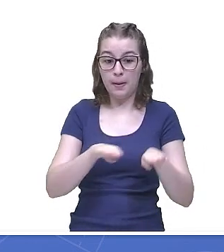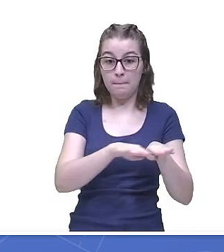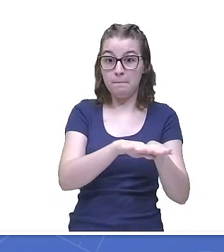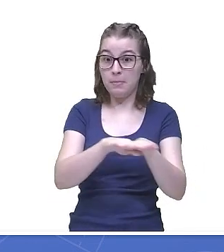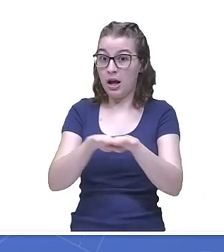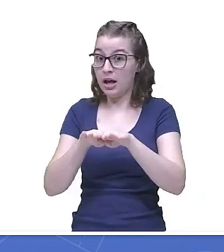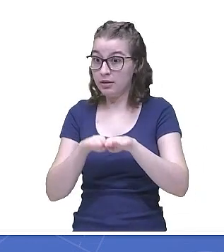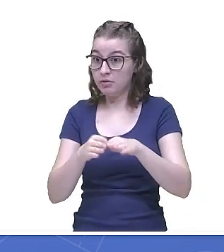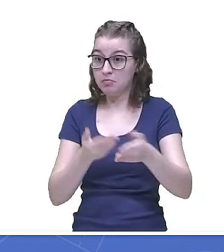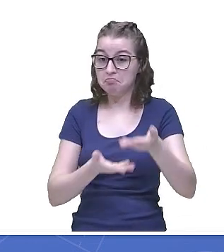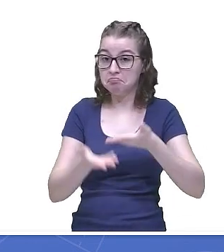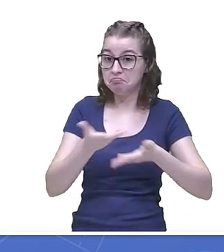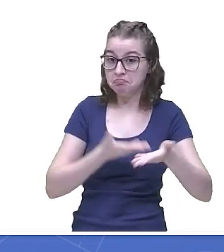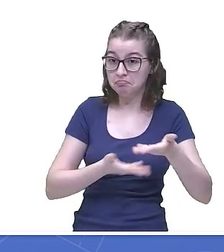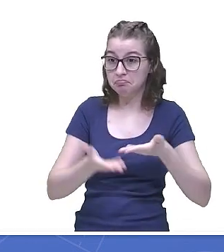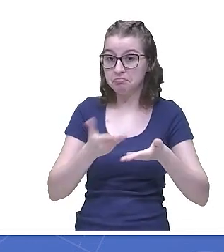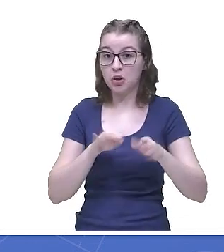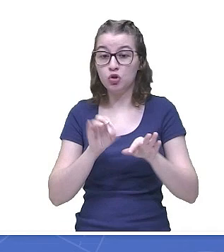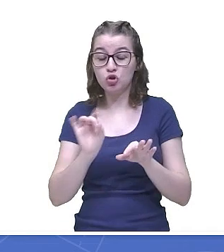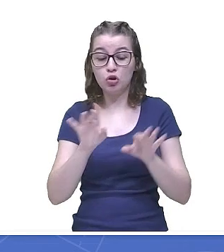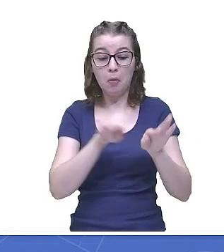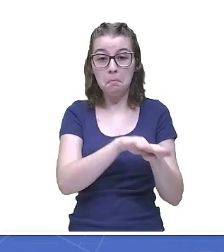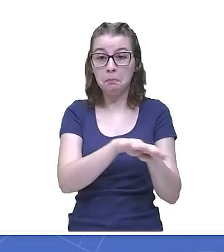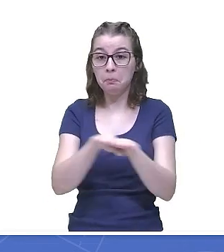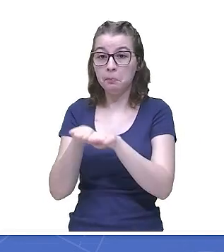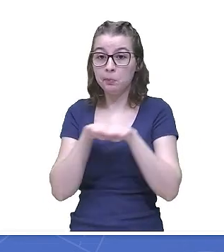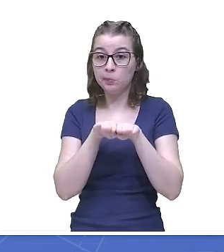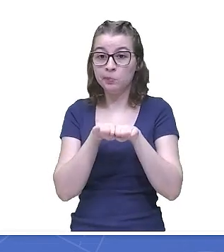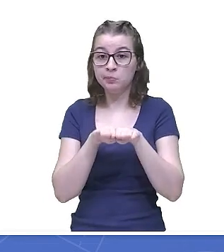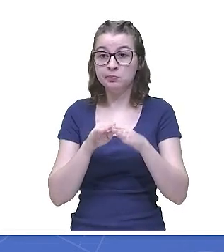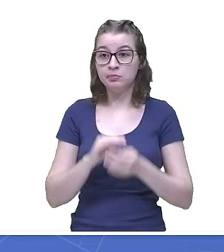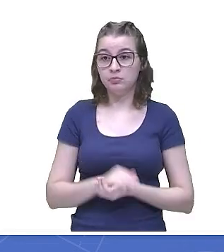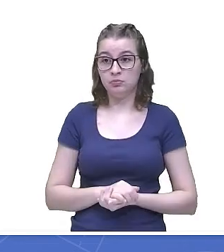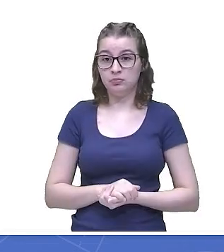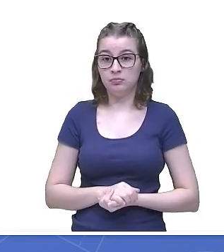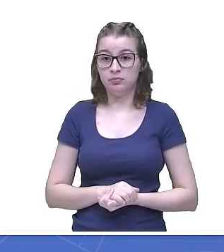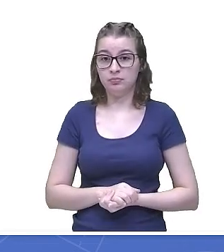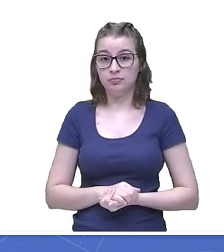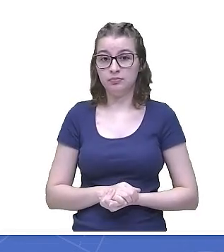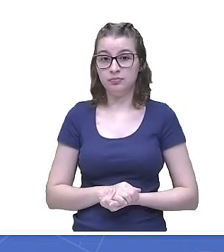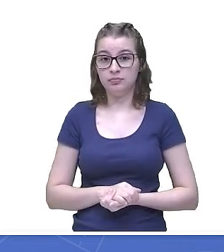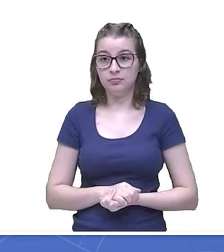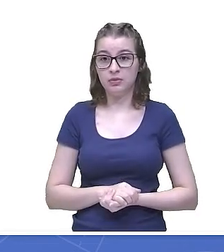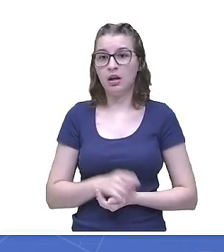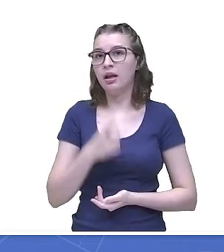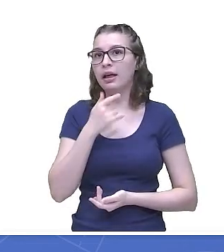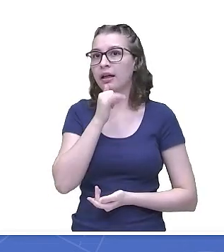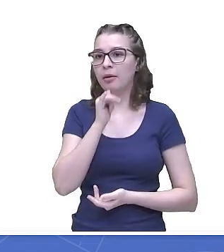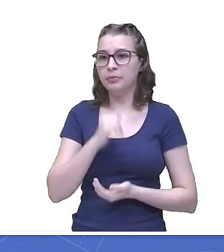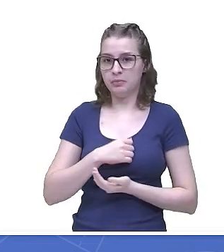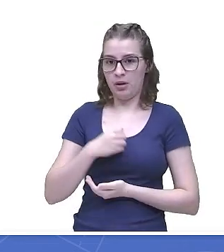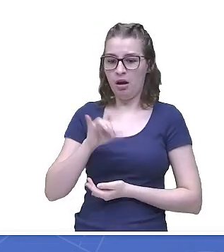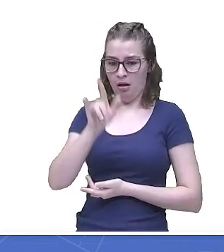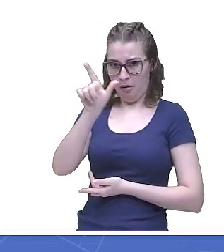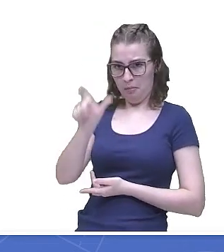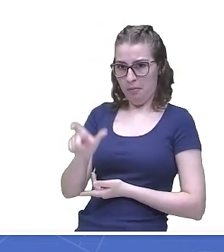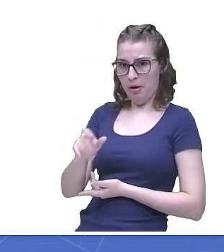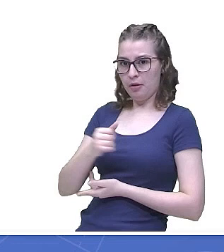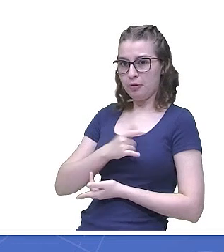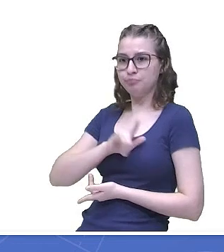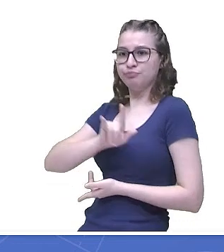trocas. Então, na família não tem essa questão da equivalência da troca. Você não dá amor para alguém porque você espera receber. O